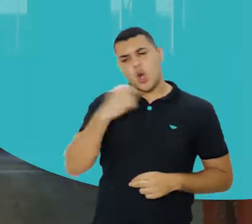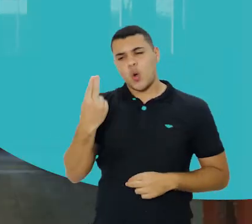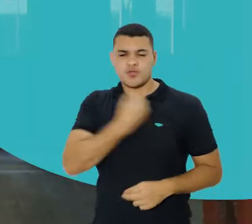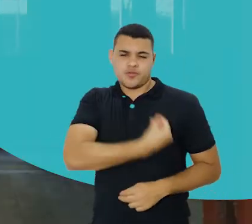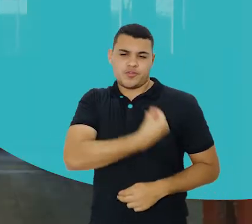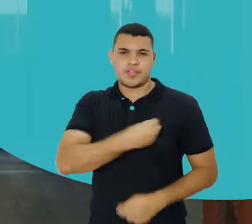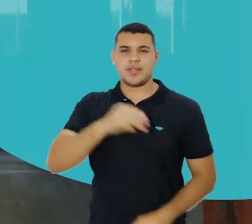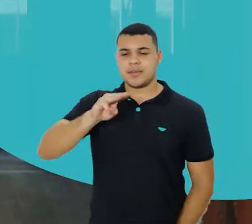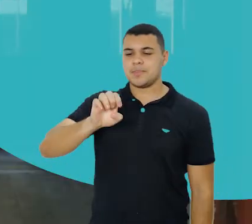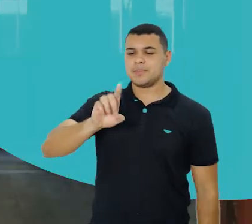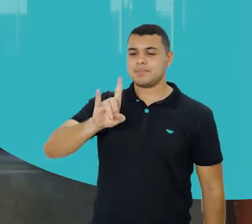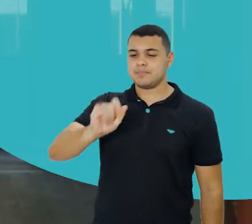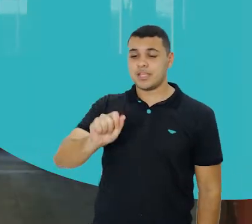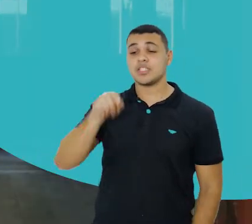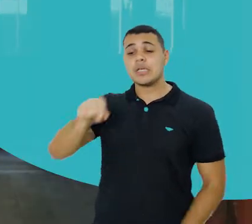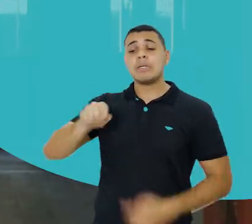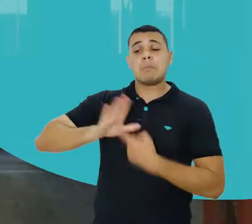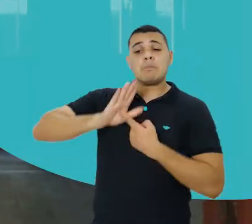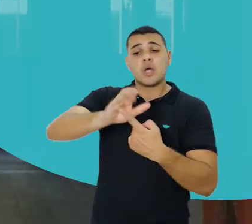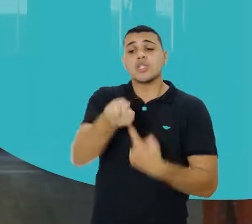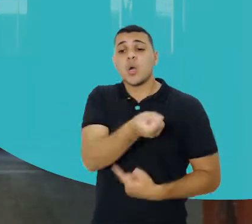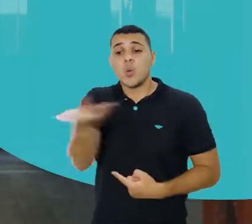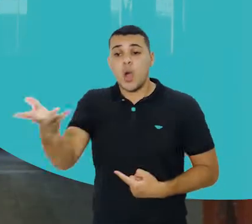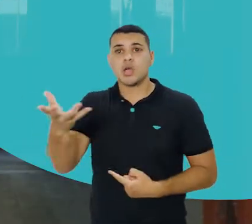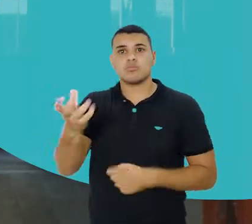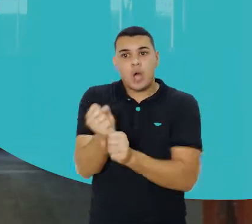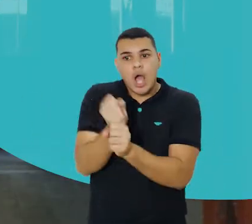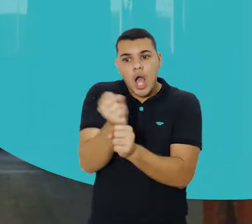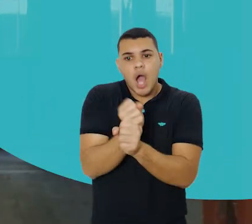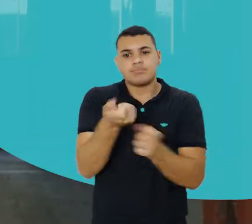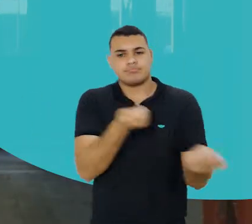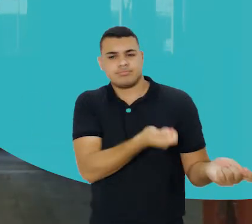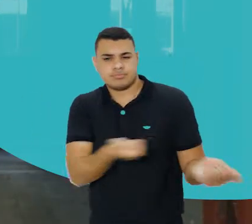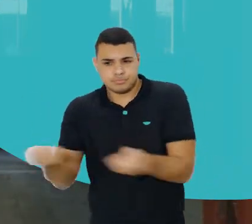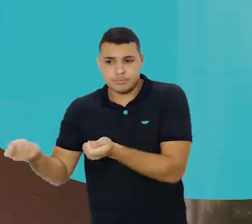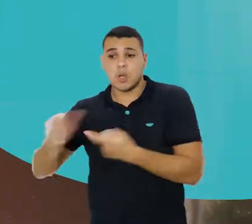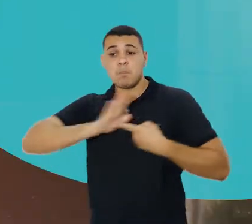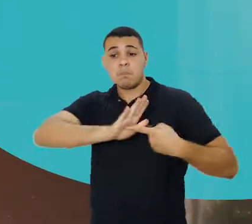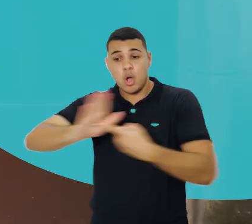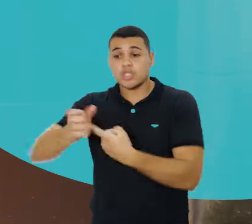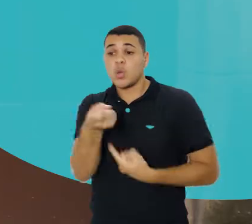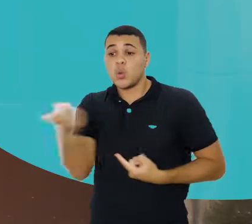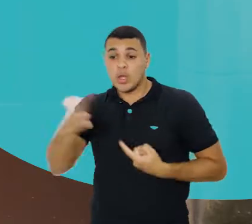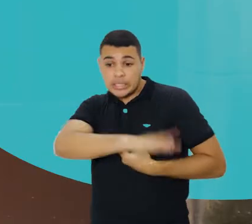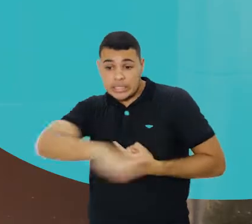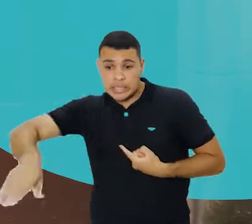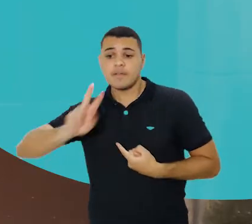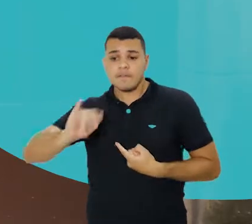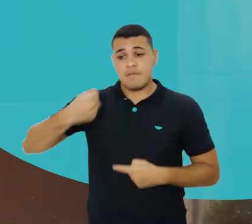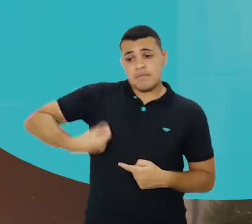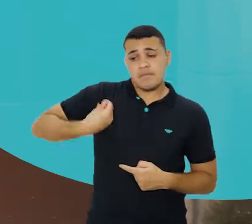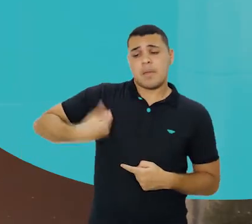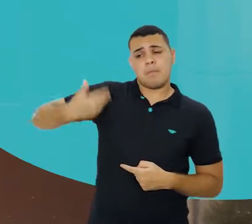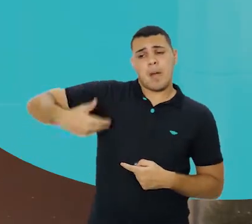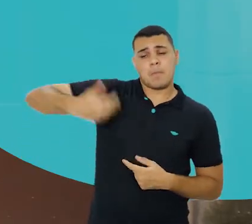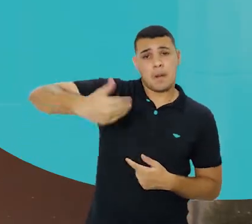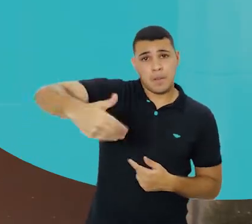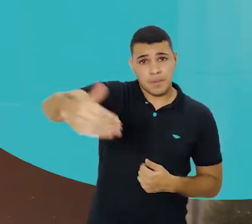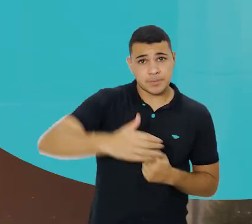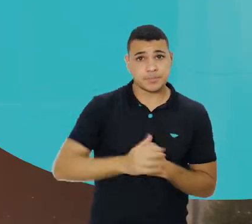vida ou vida média, que expressa o número médio de anos vividos, né, ou que serão